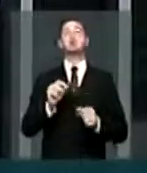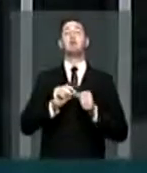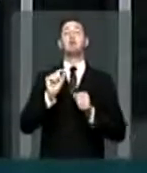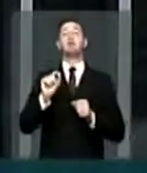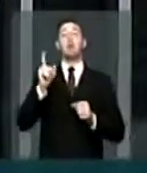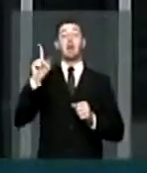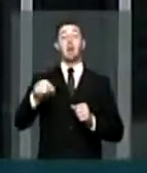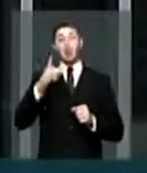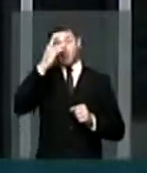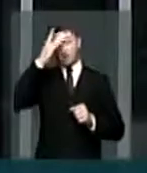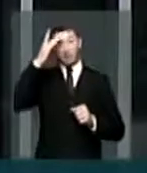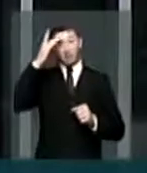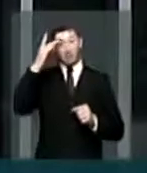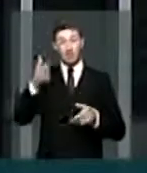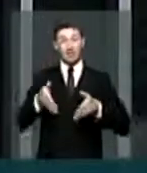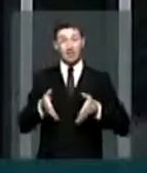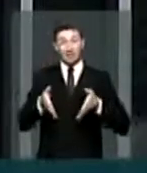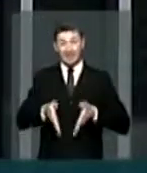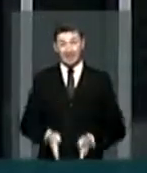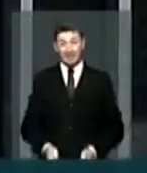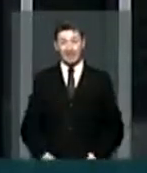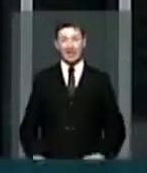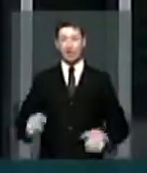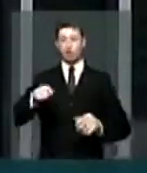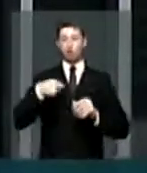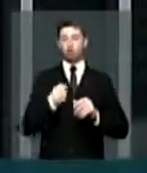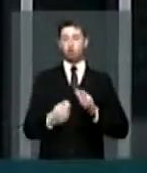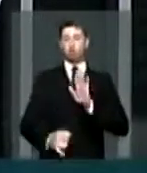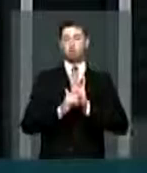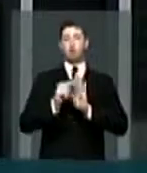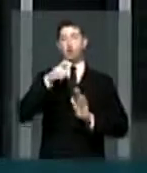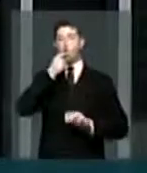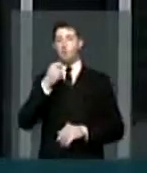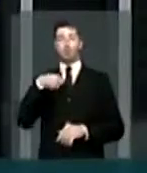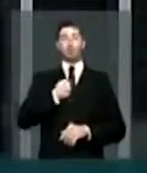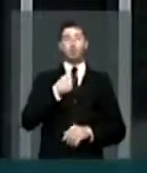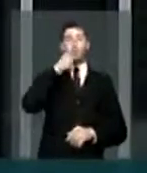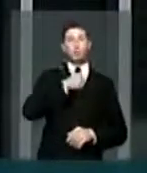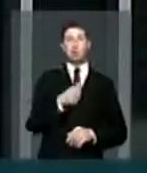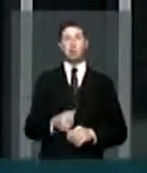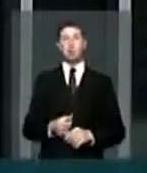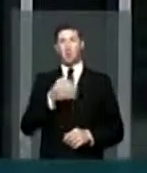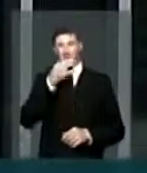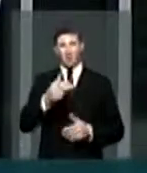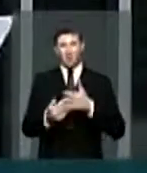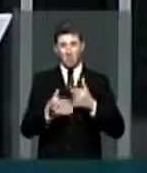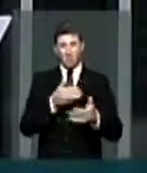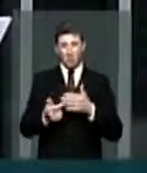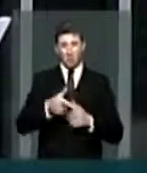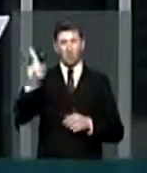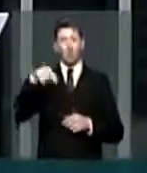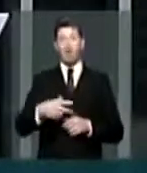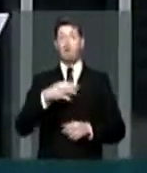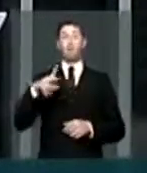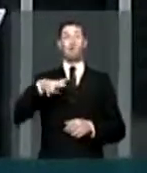com sua identidade de gênero definida, macho ou fêmea. Qualquer outro posicionamento consideramos meramente